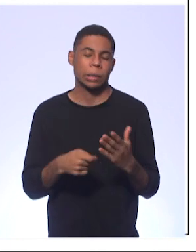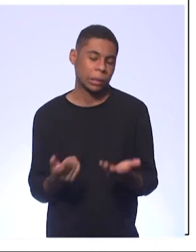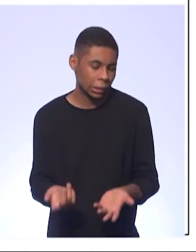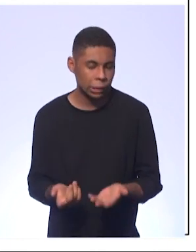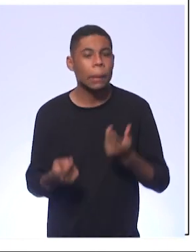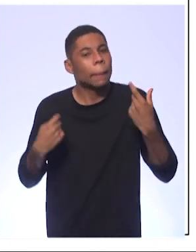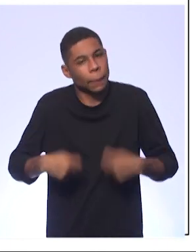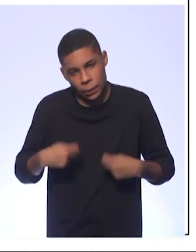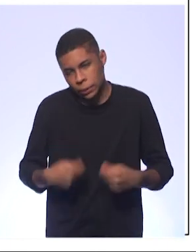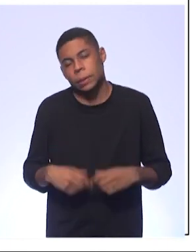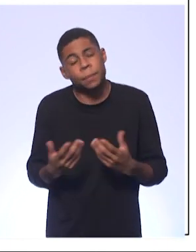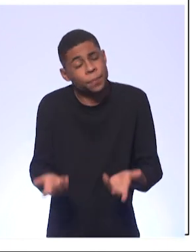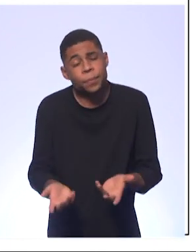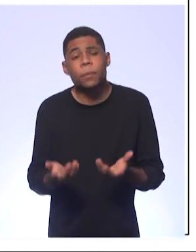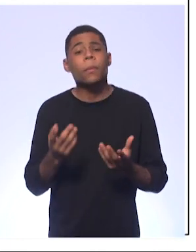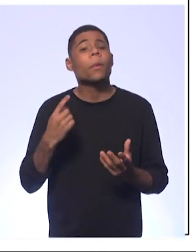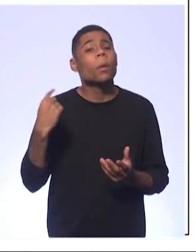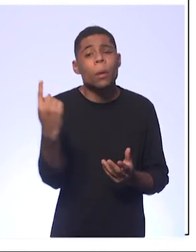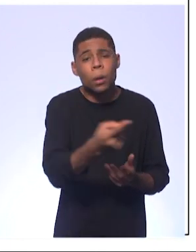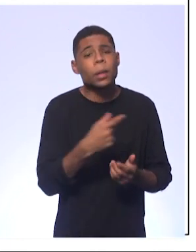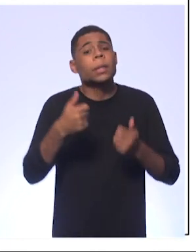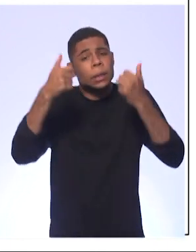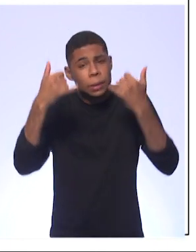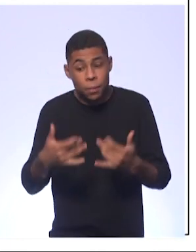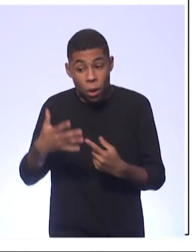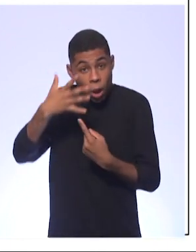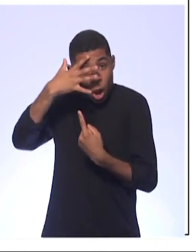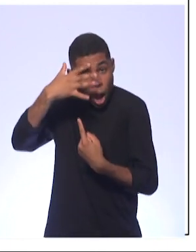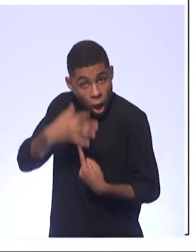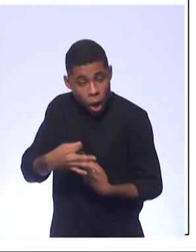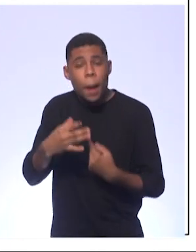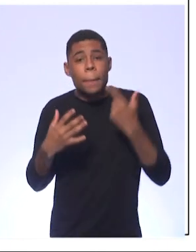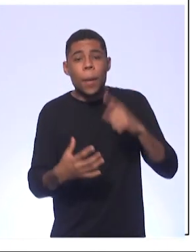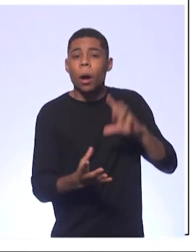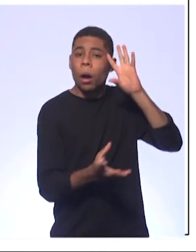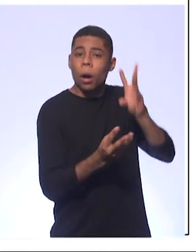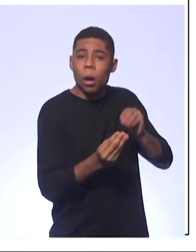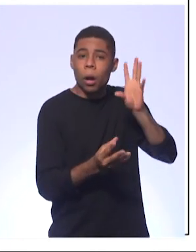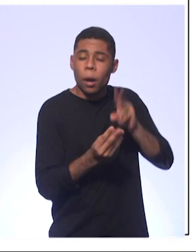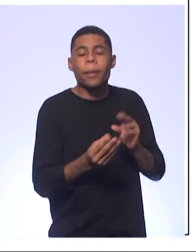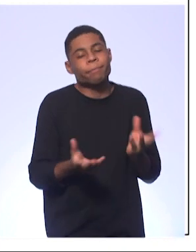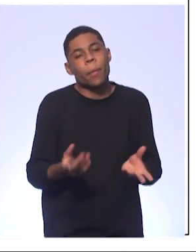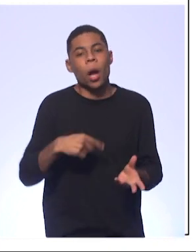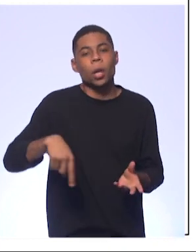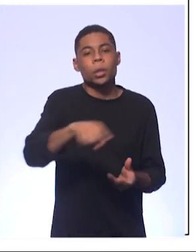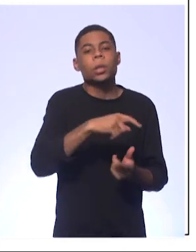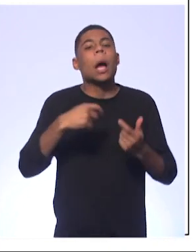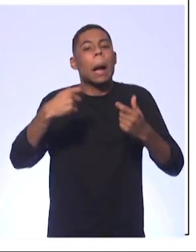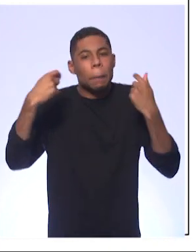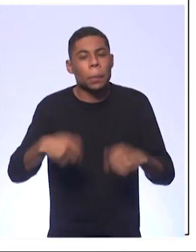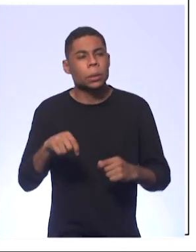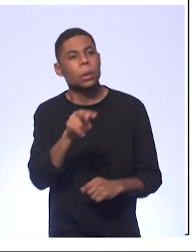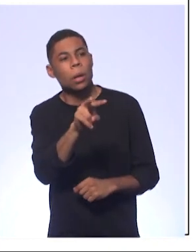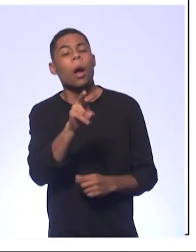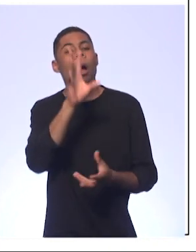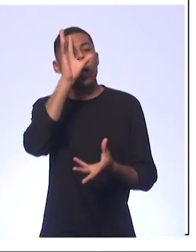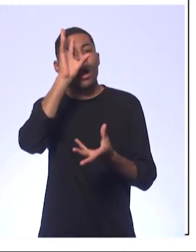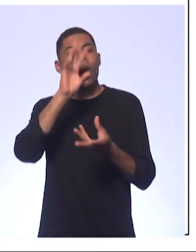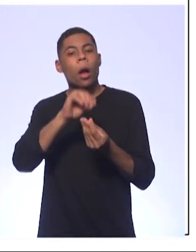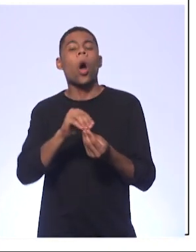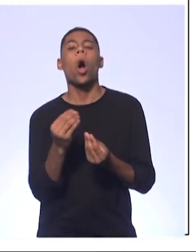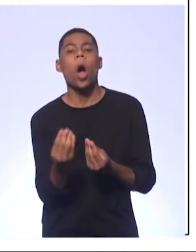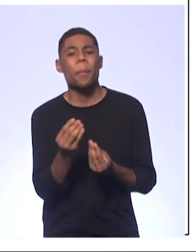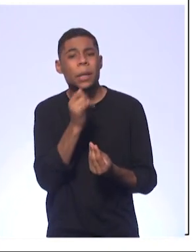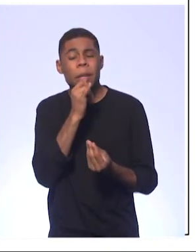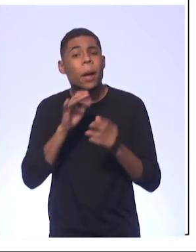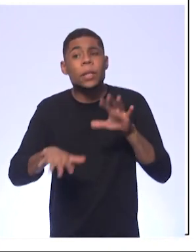né? Então, quando a gente fala compreensão leitora, a gente tem que traduzir essa compreensão leitora em coisas